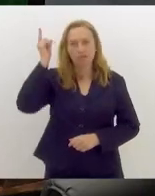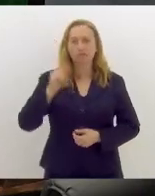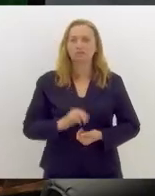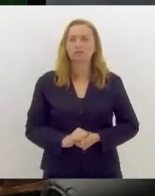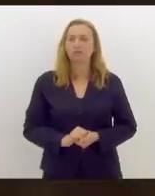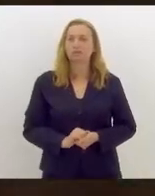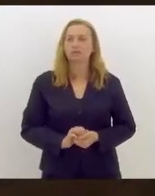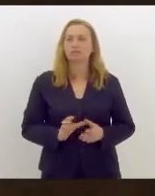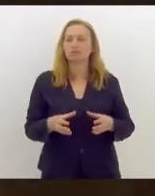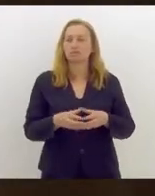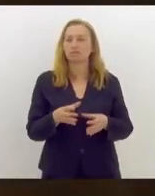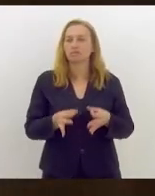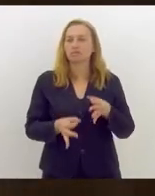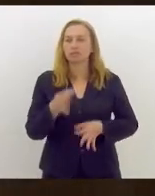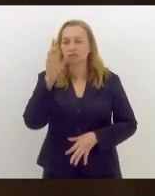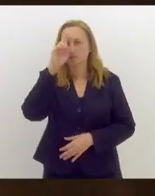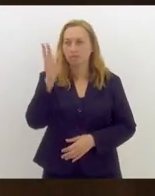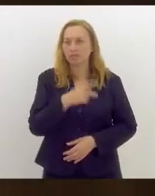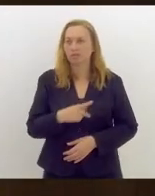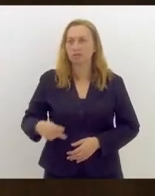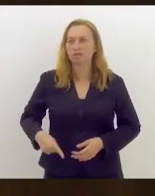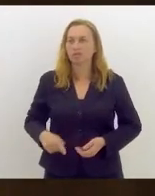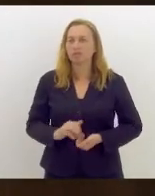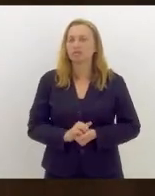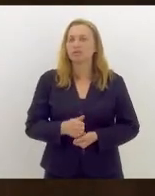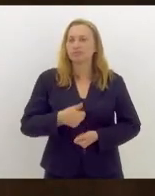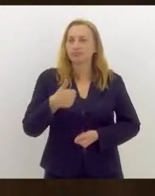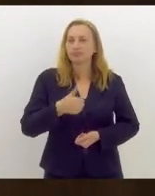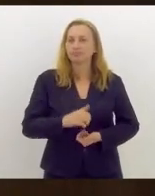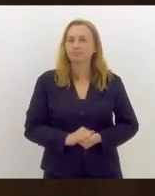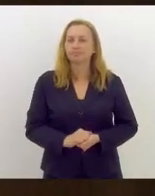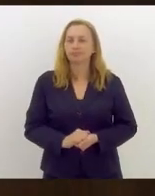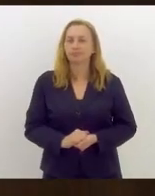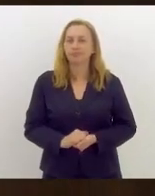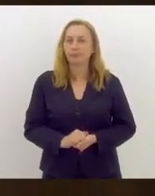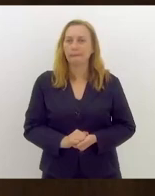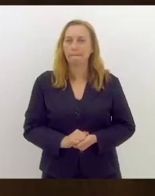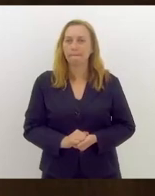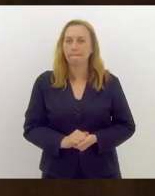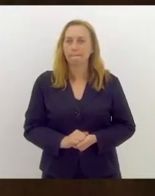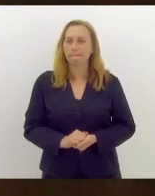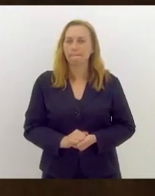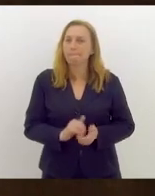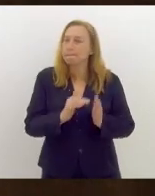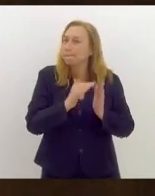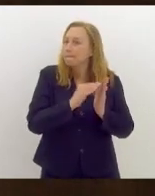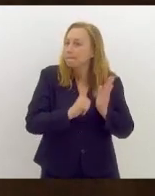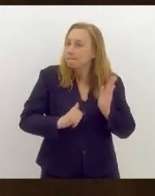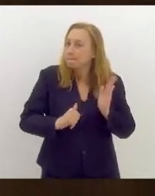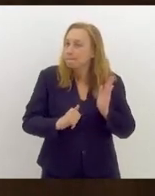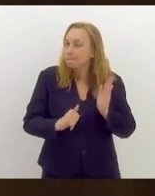senhor presidente primeiro estou retirando